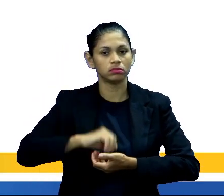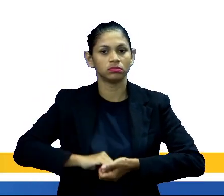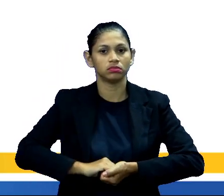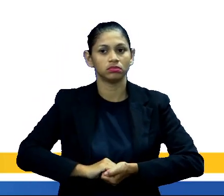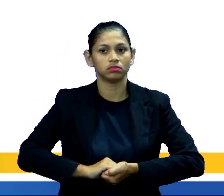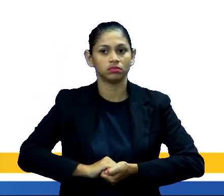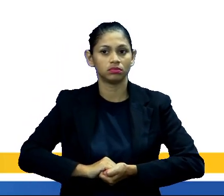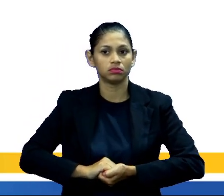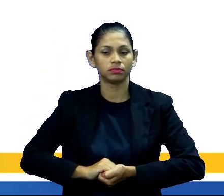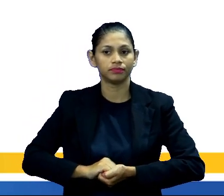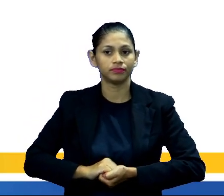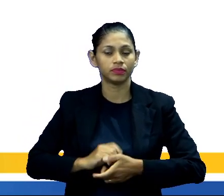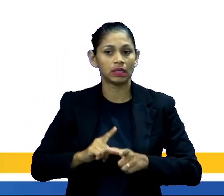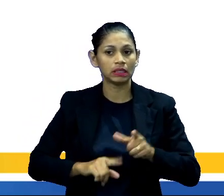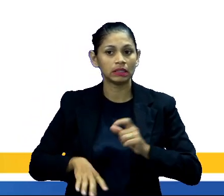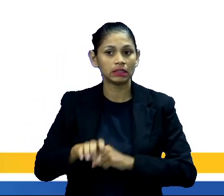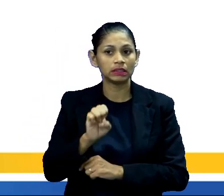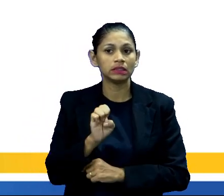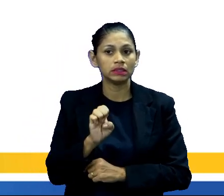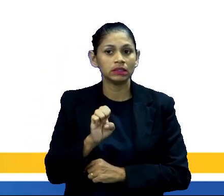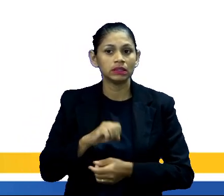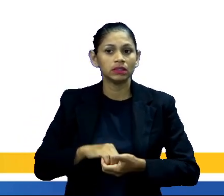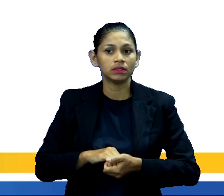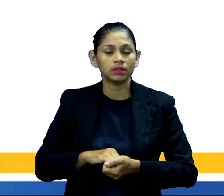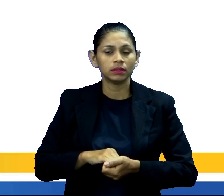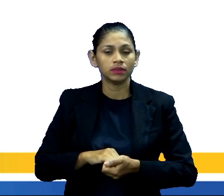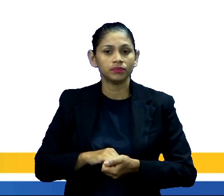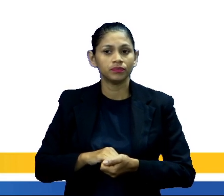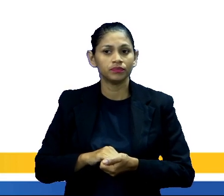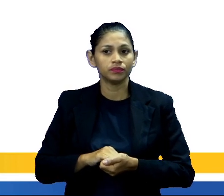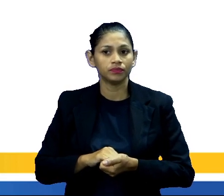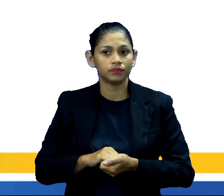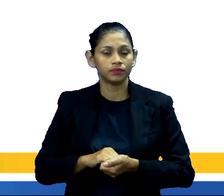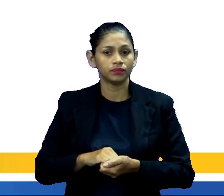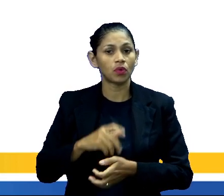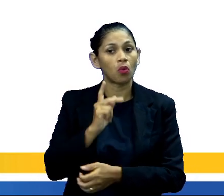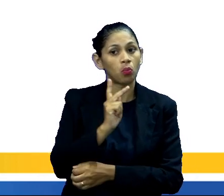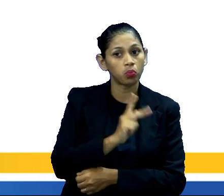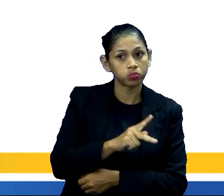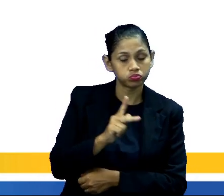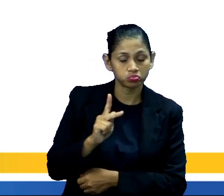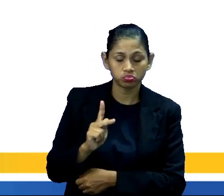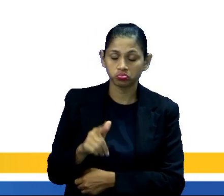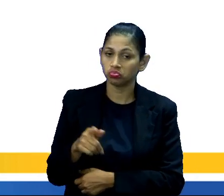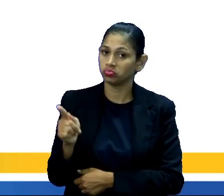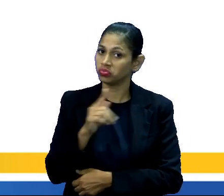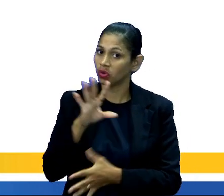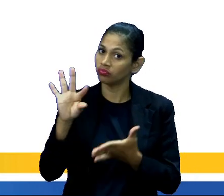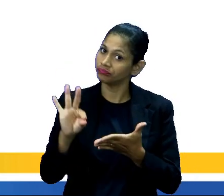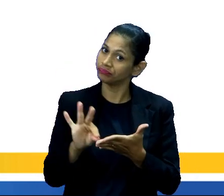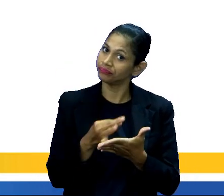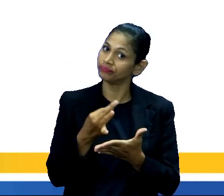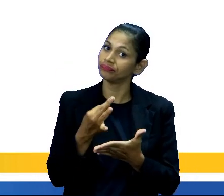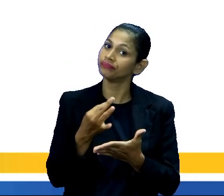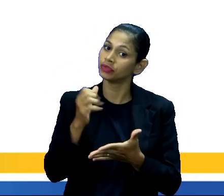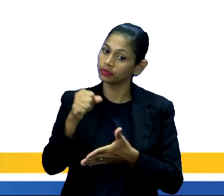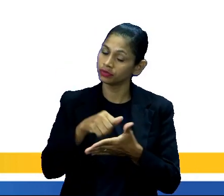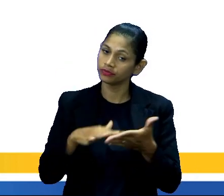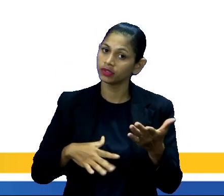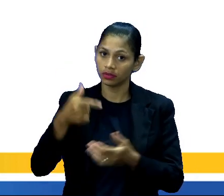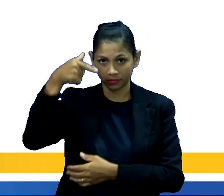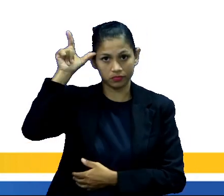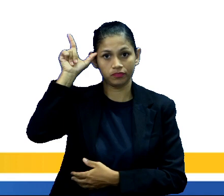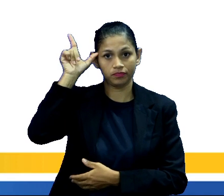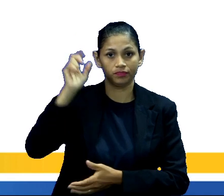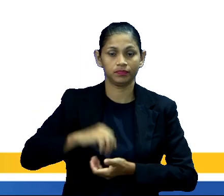E na letra E, the teacher didn't correct the tests. O professor não corrigiu os testes ontem.